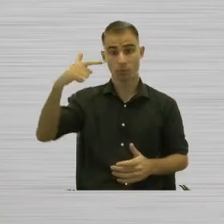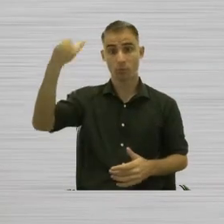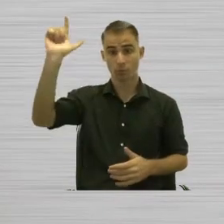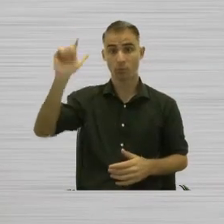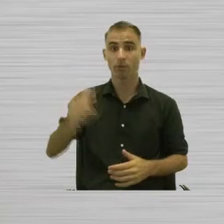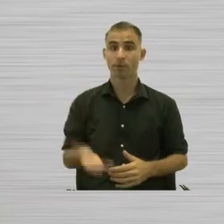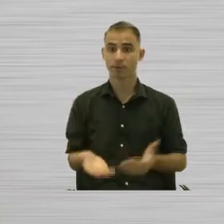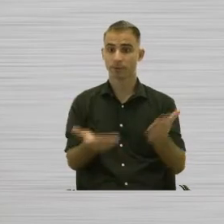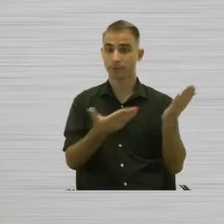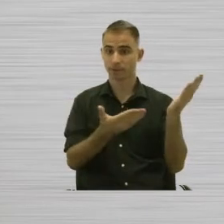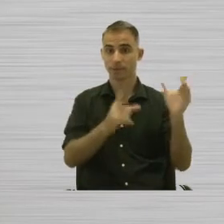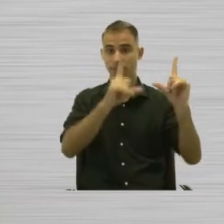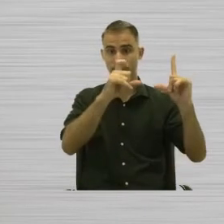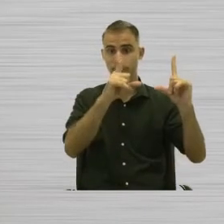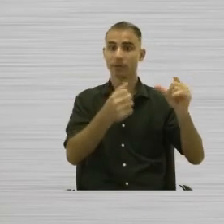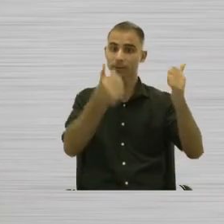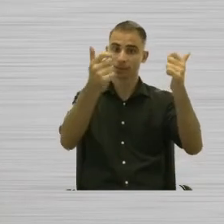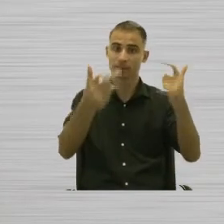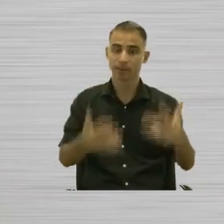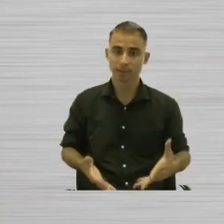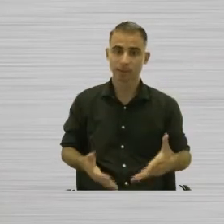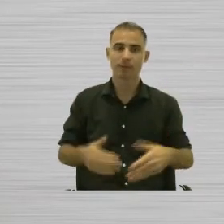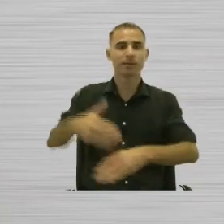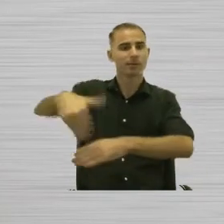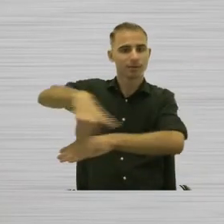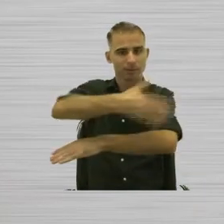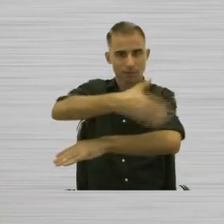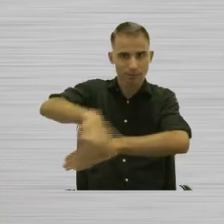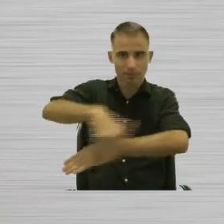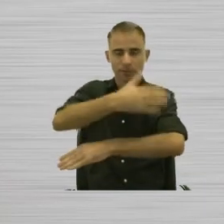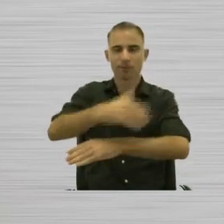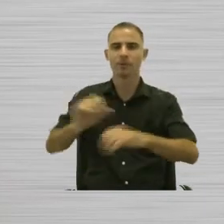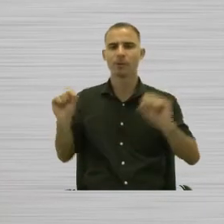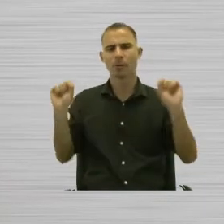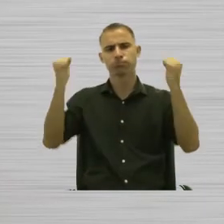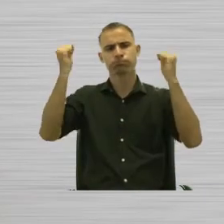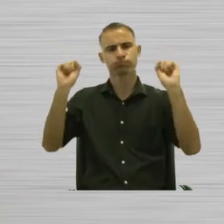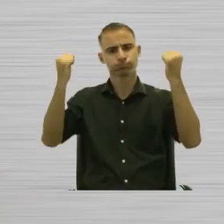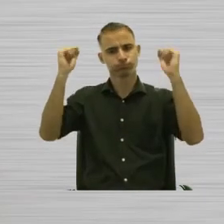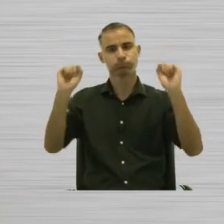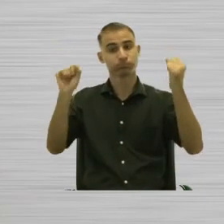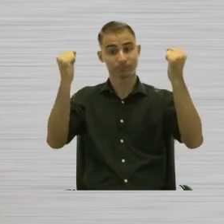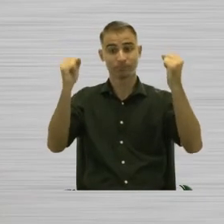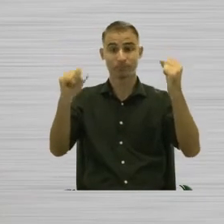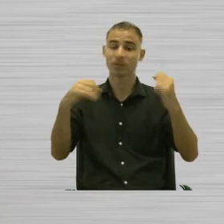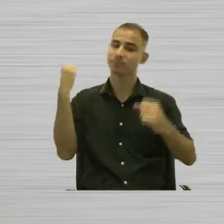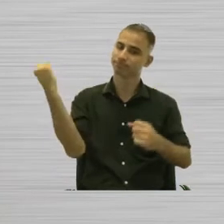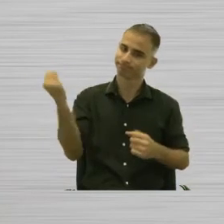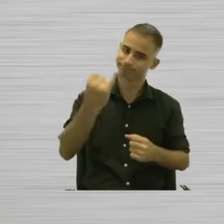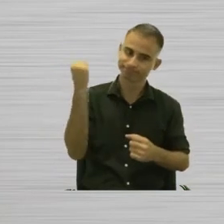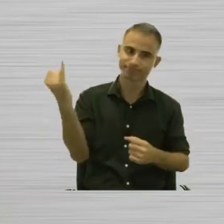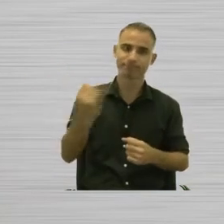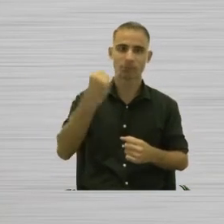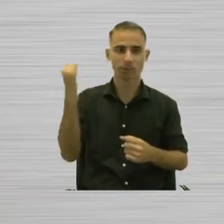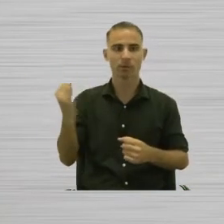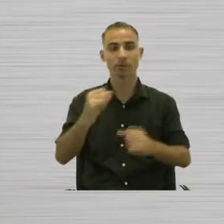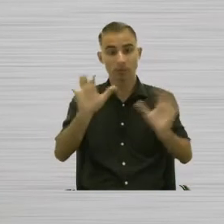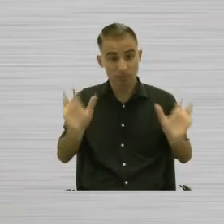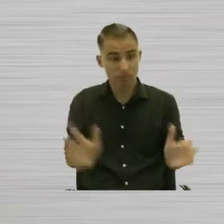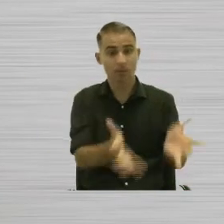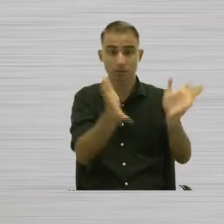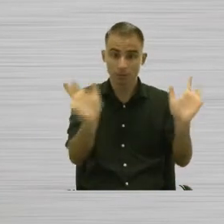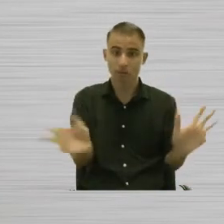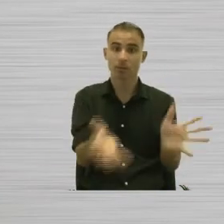As atividades de grupo, alongamento, é muito importante a gente estar estimulando os nossos pacientes,